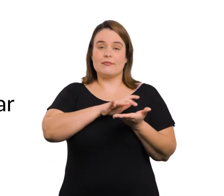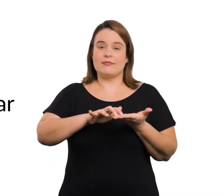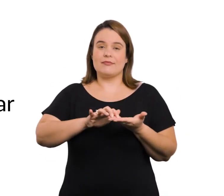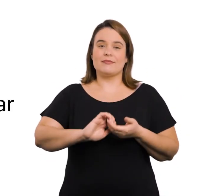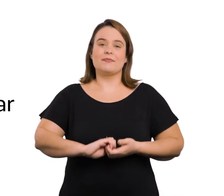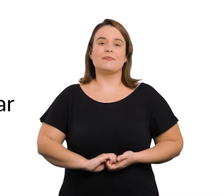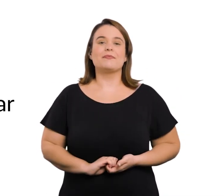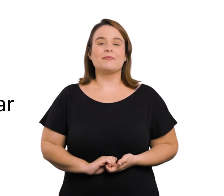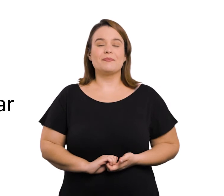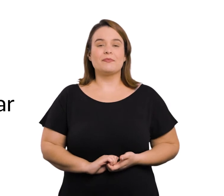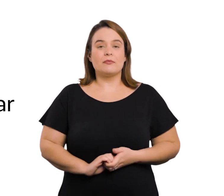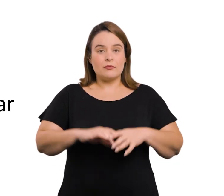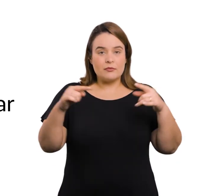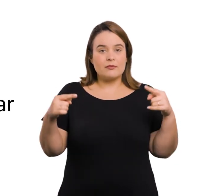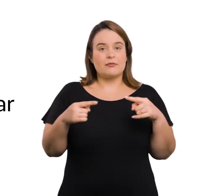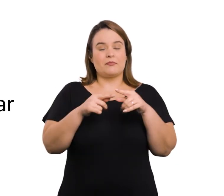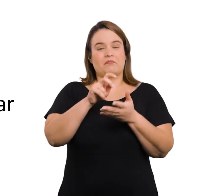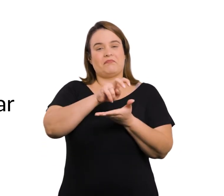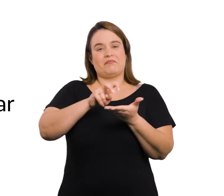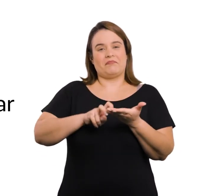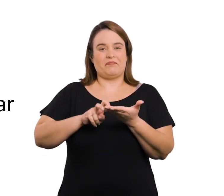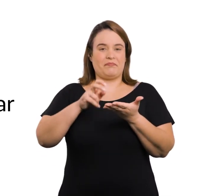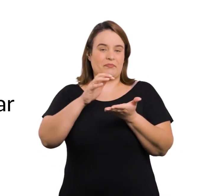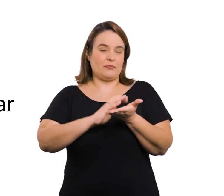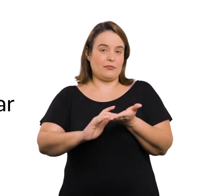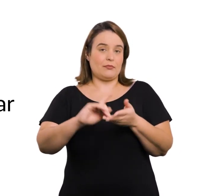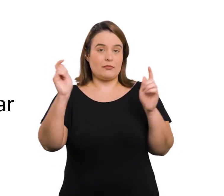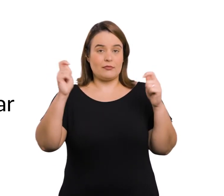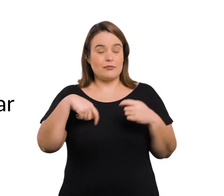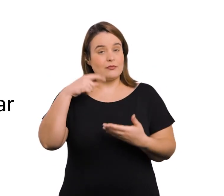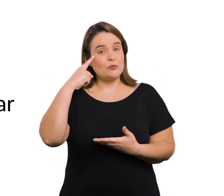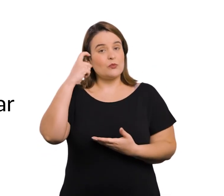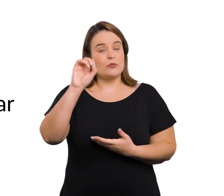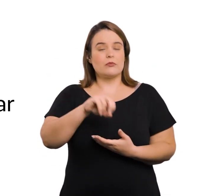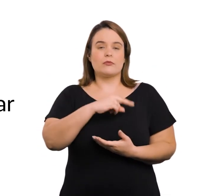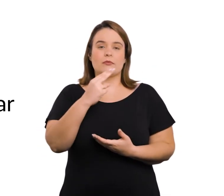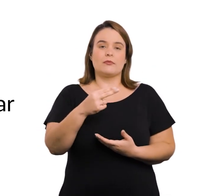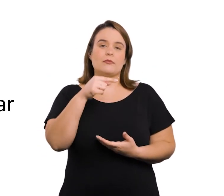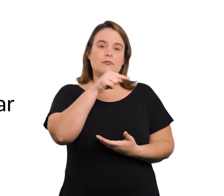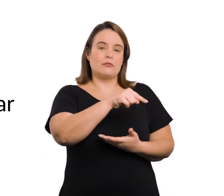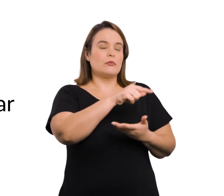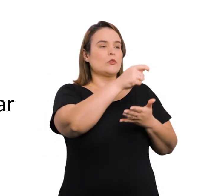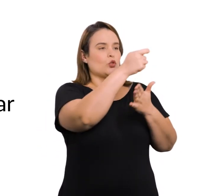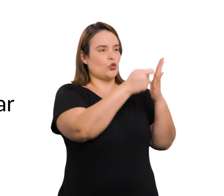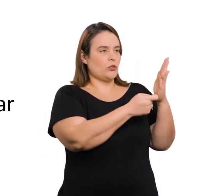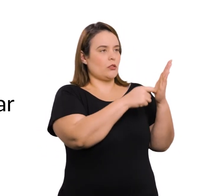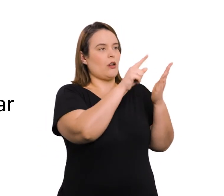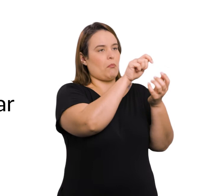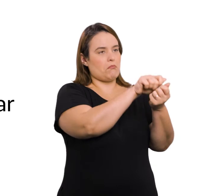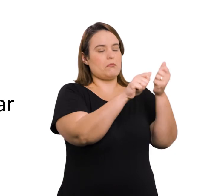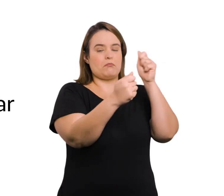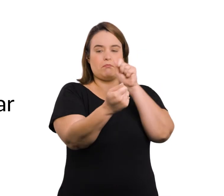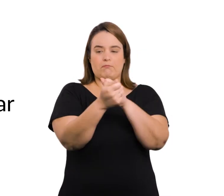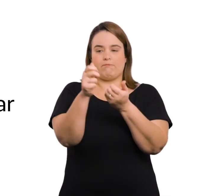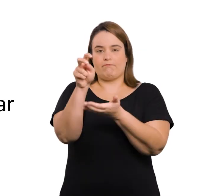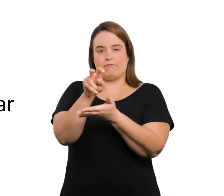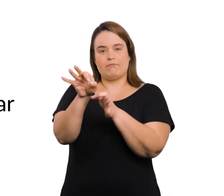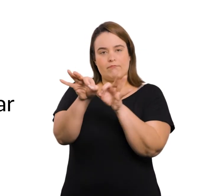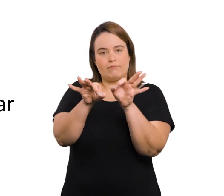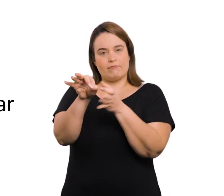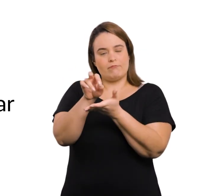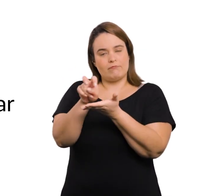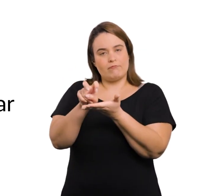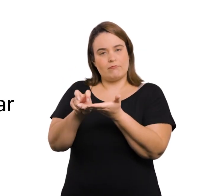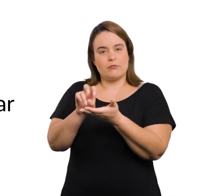Preparação de arquivos para impressão em Braille. Compatíveis com impressoras Braille, permitem criar ou importar textos